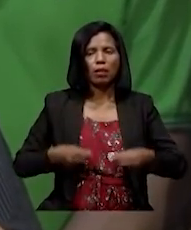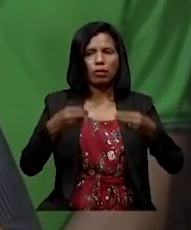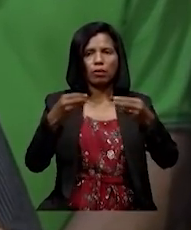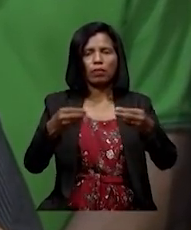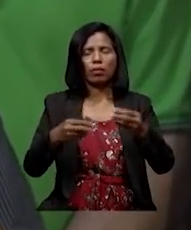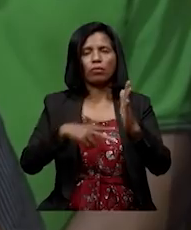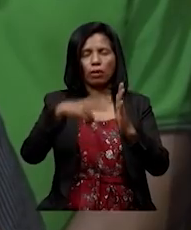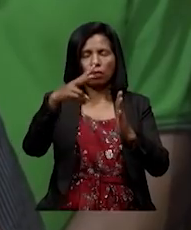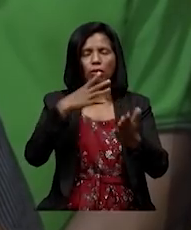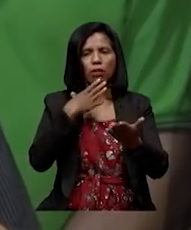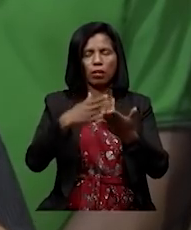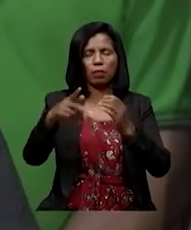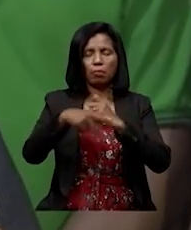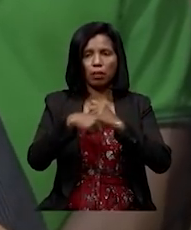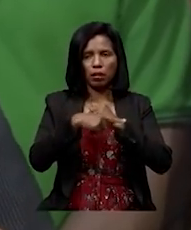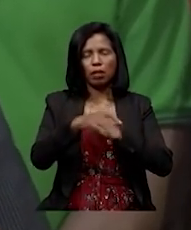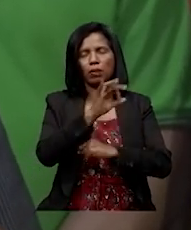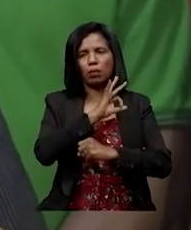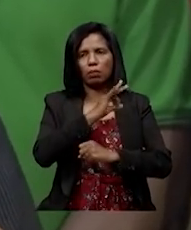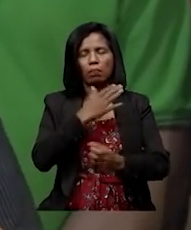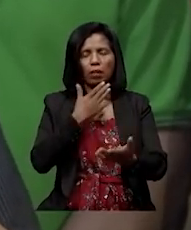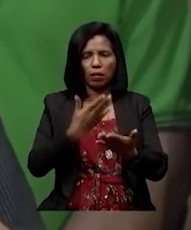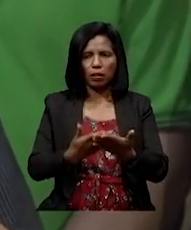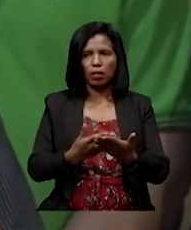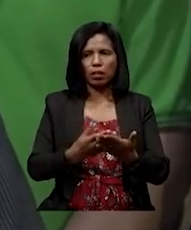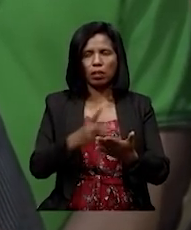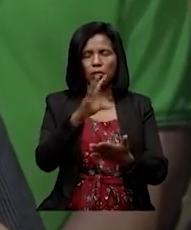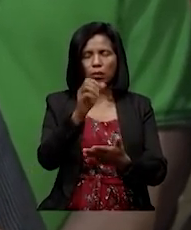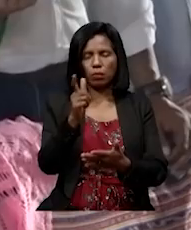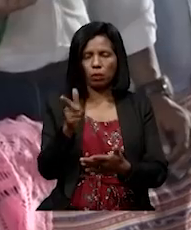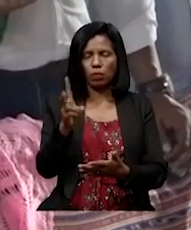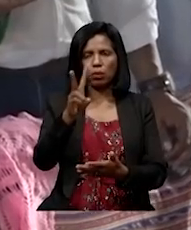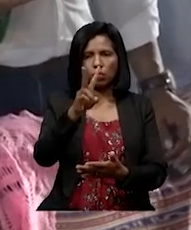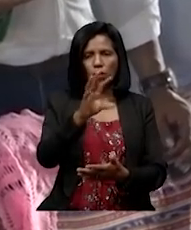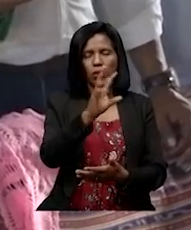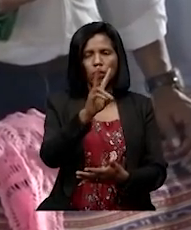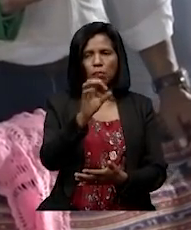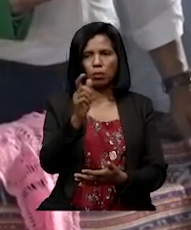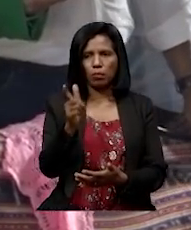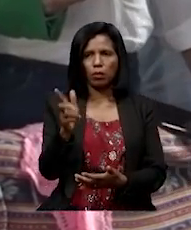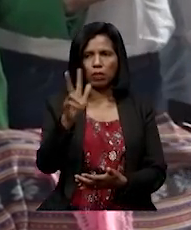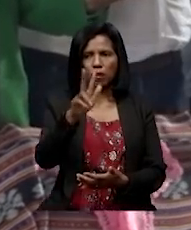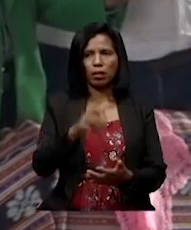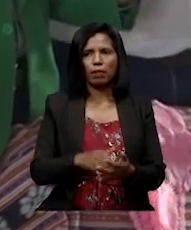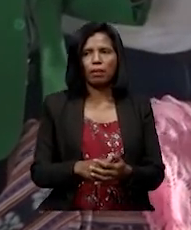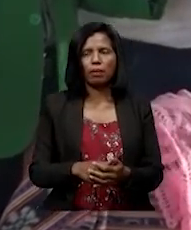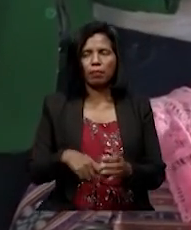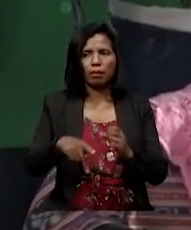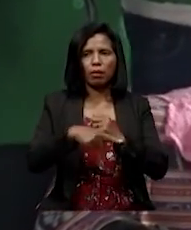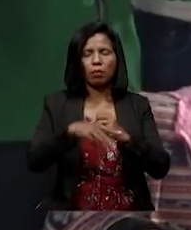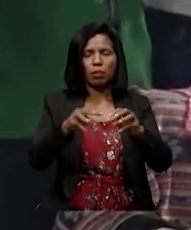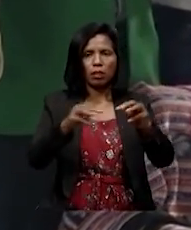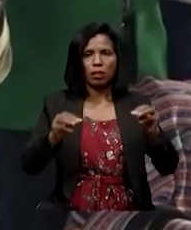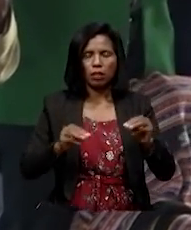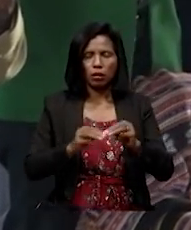riek bai ha partir kunto e bele sucesso mos iha 22 ou 23. Coordenador Partido Kuntu Município Cova Lima, Oscar